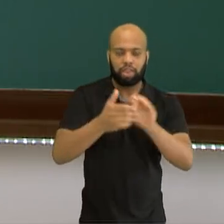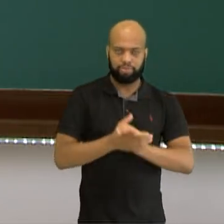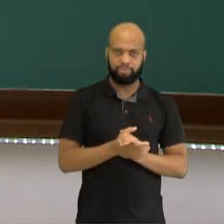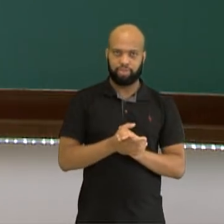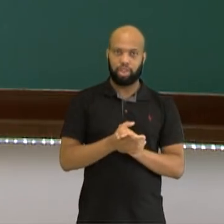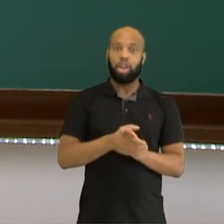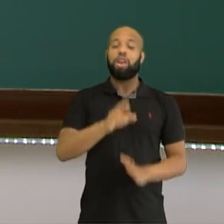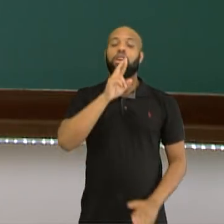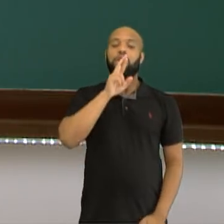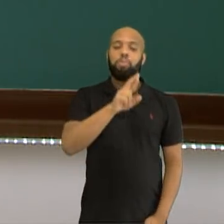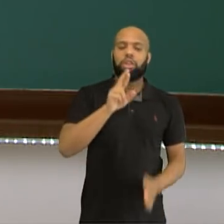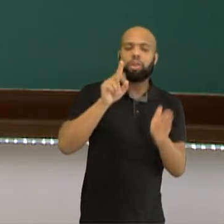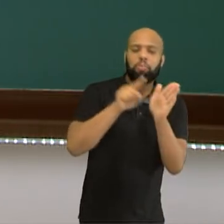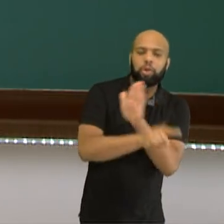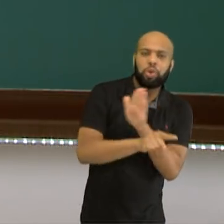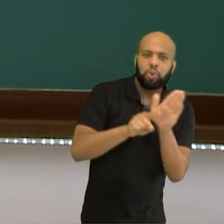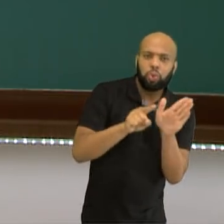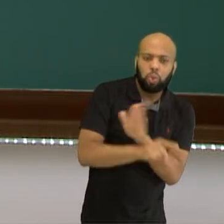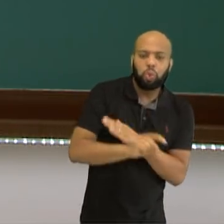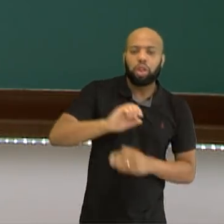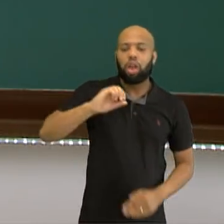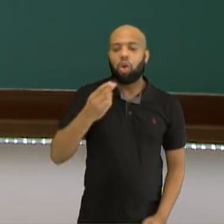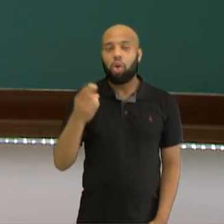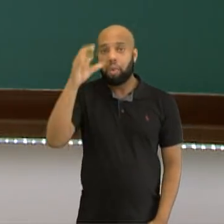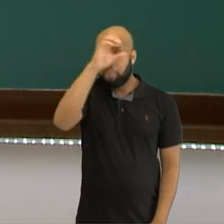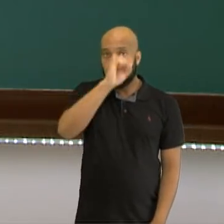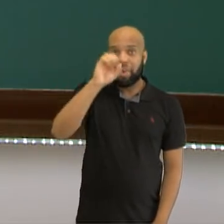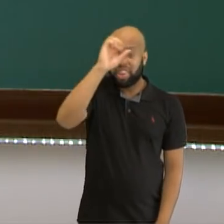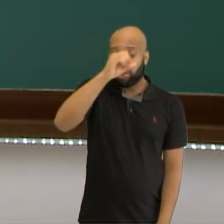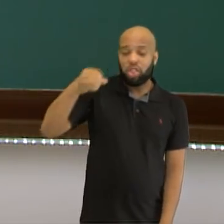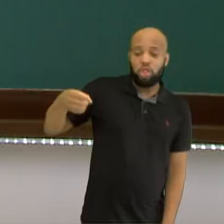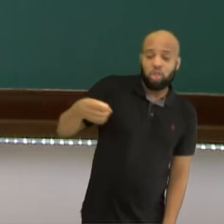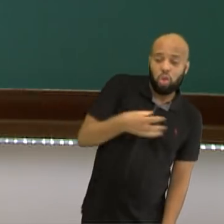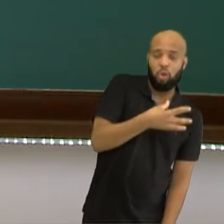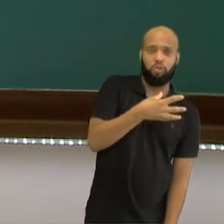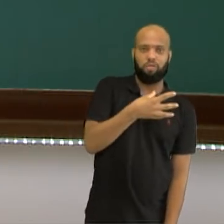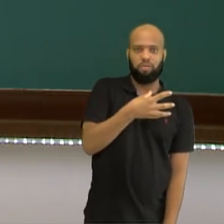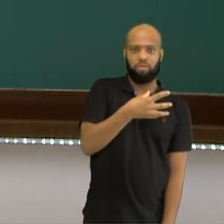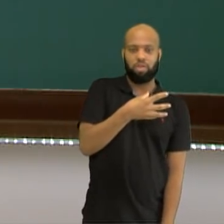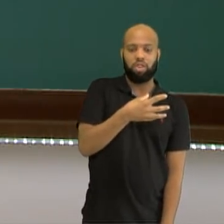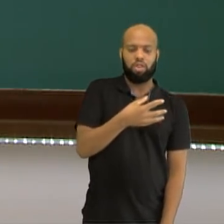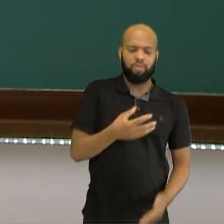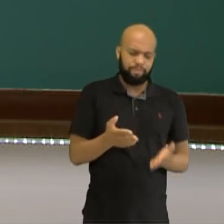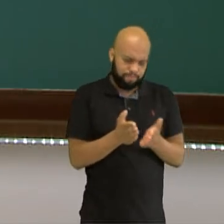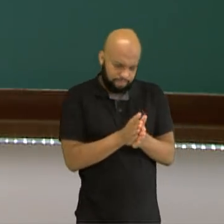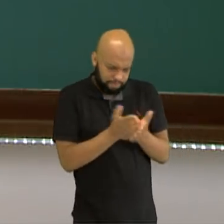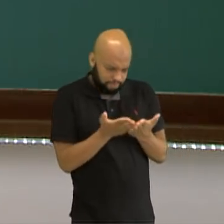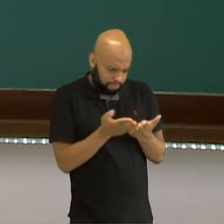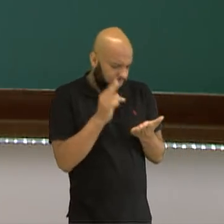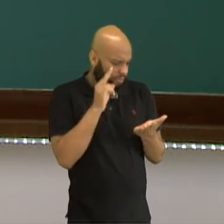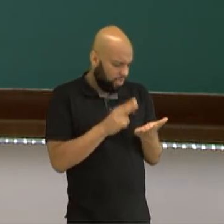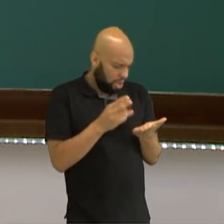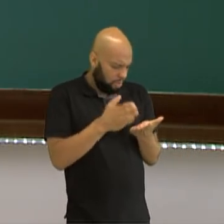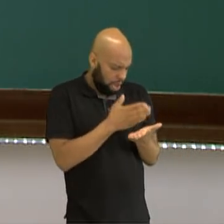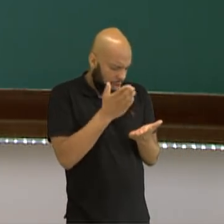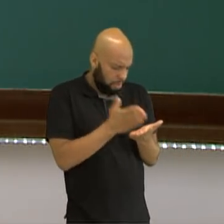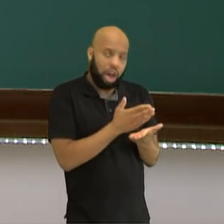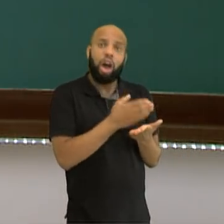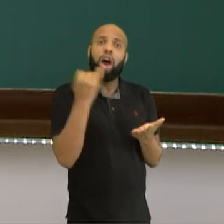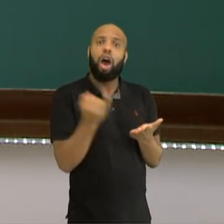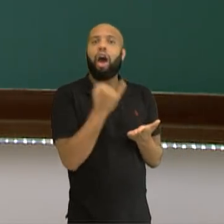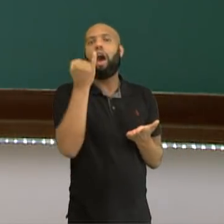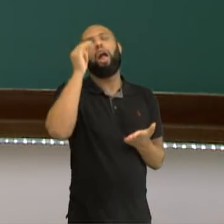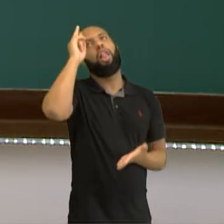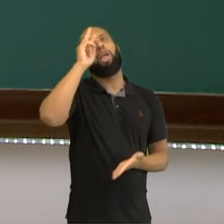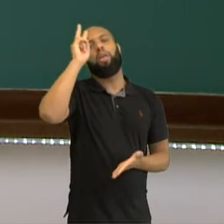atividade. Quando você aprender novas informações, você retorna, consulta, porque vai ser importante. Então vamos